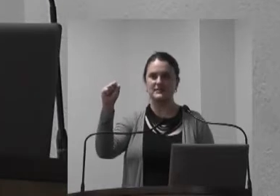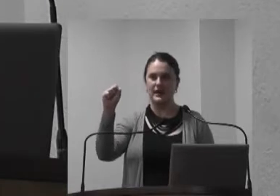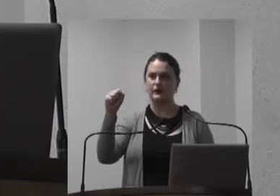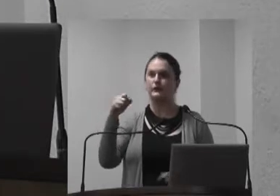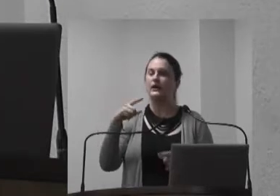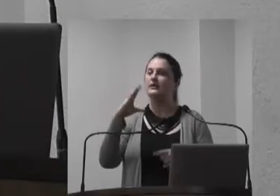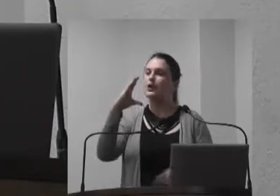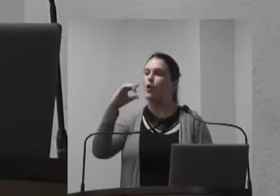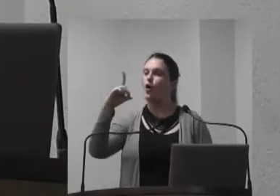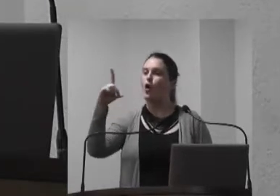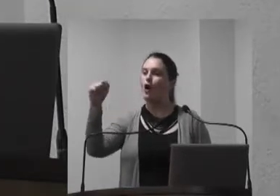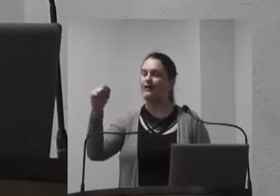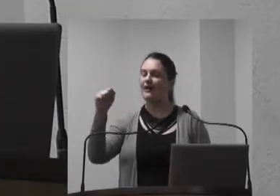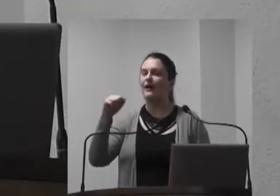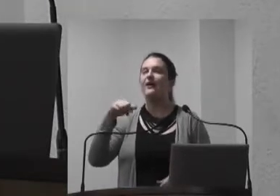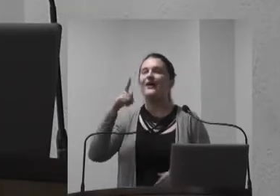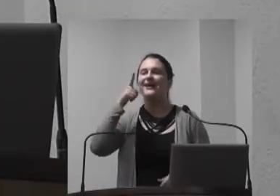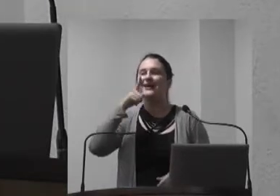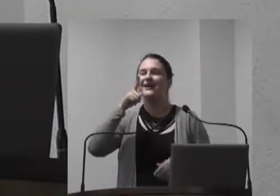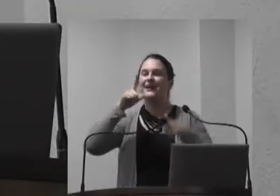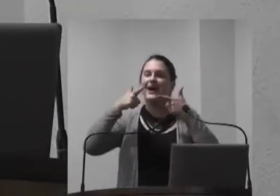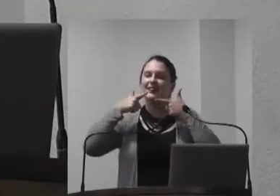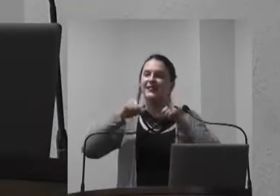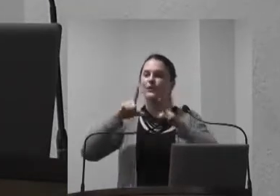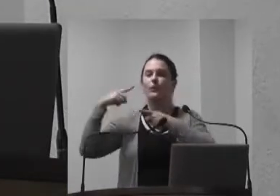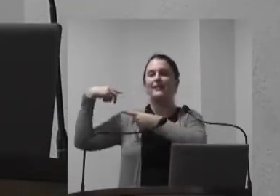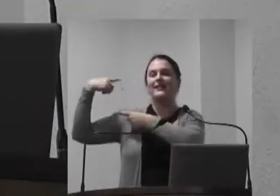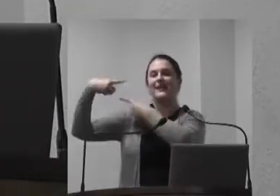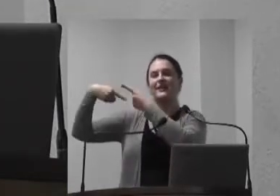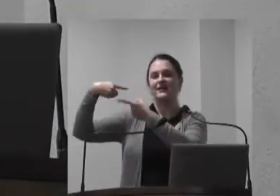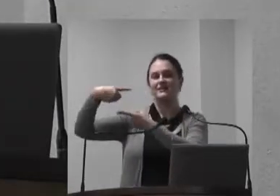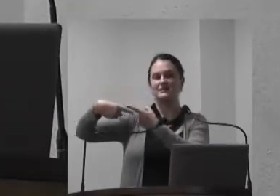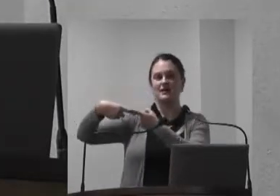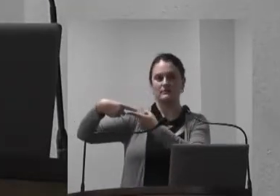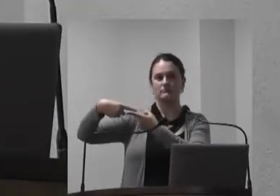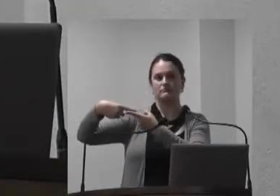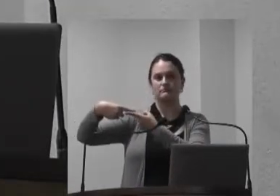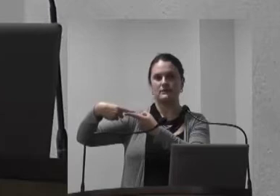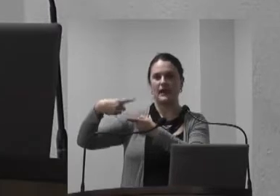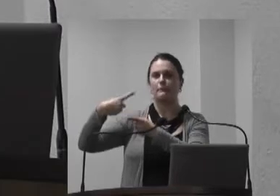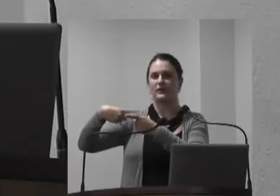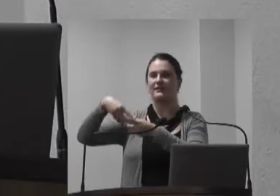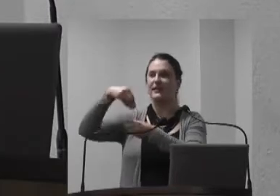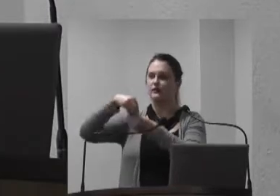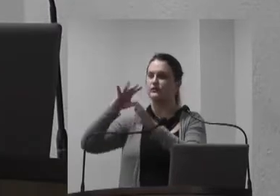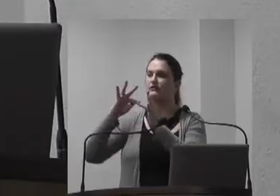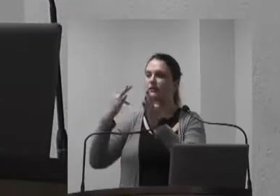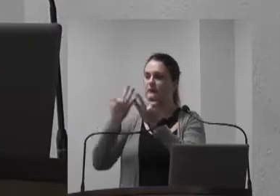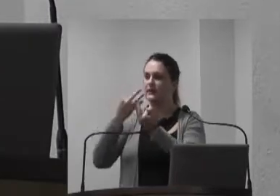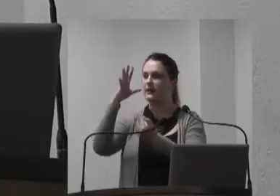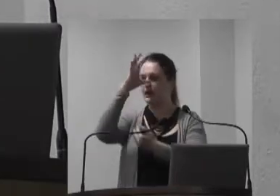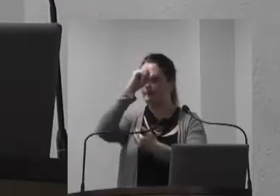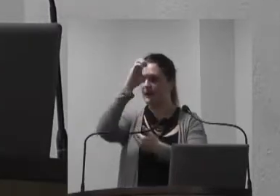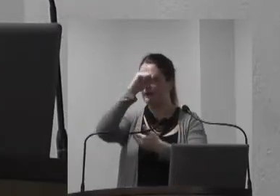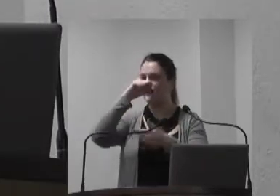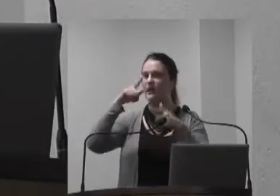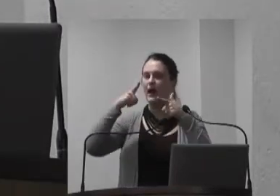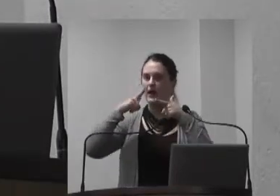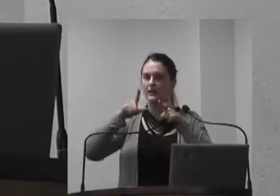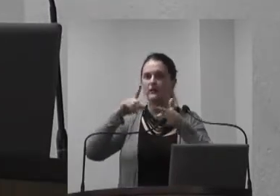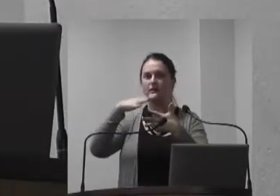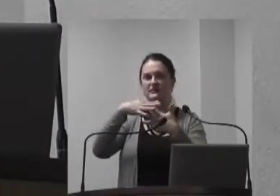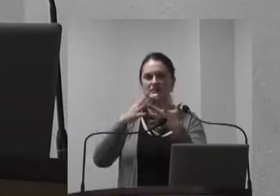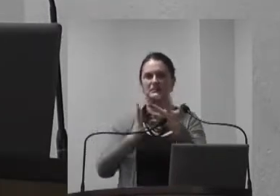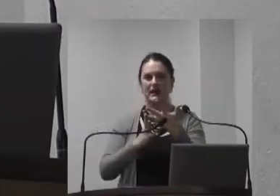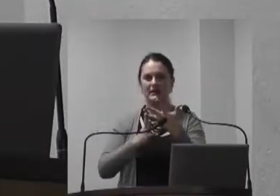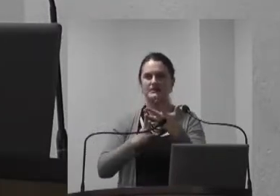CODAS, certo? Então, o CODA ganha língua de herança, né? Porque dentro da família ele aprende